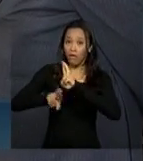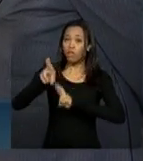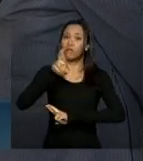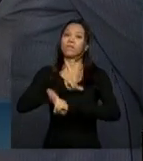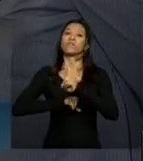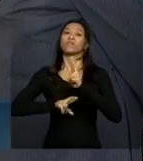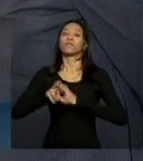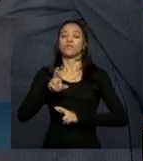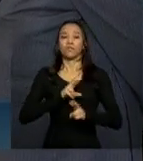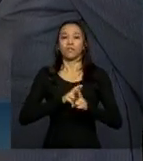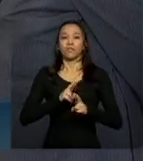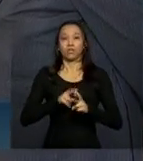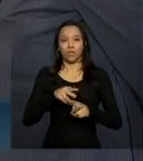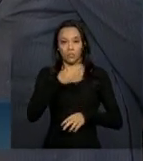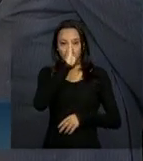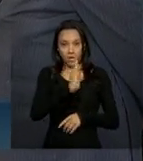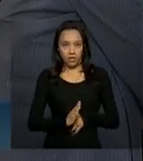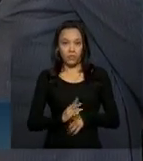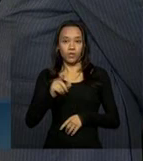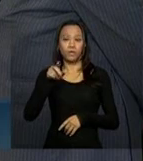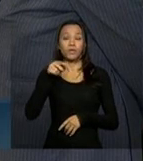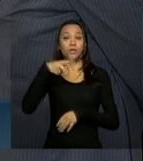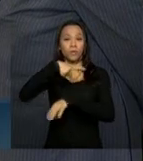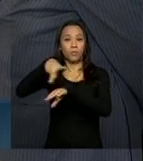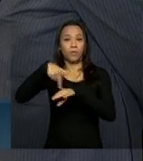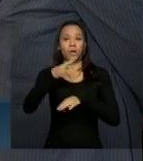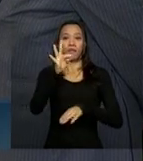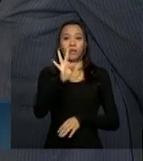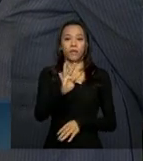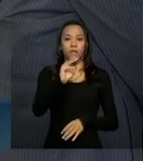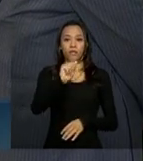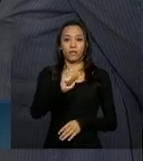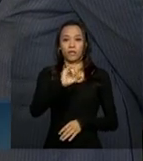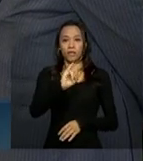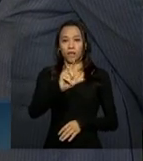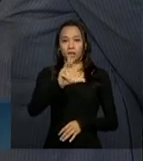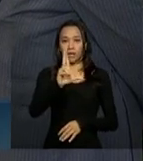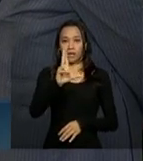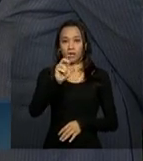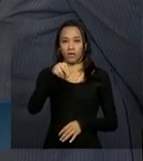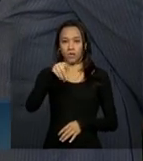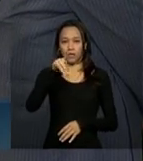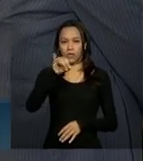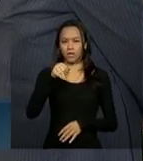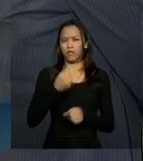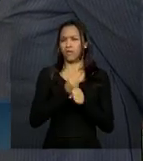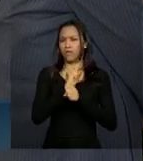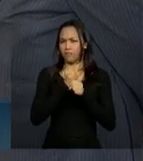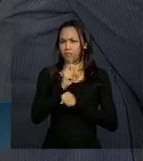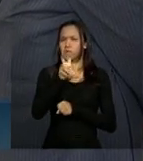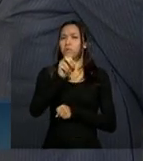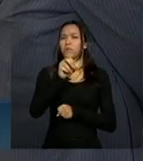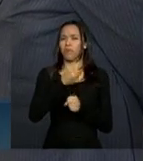e Tailândia foram estabelecidas há mais de 50 anos.